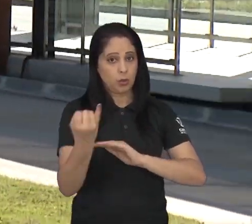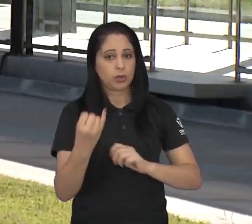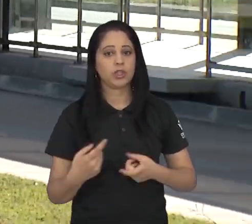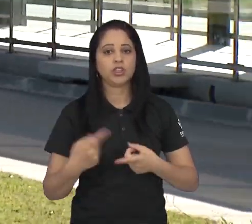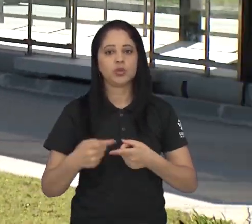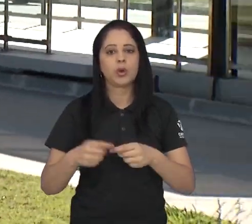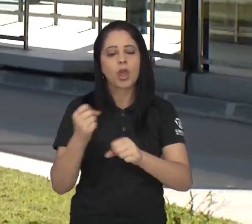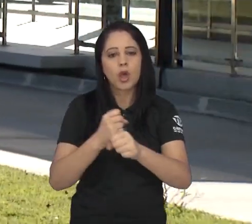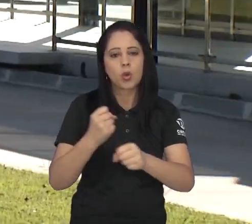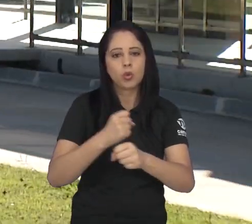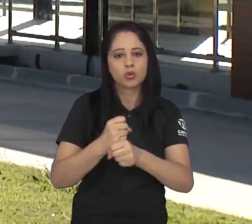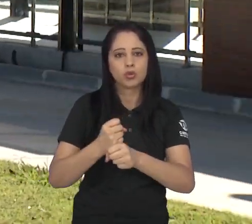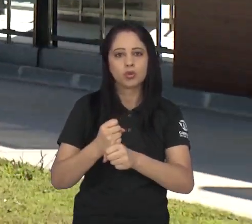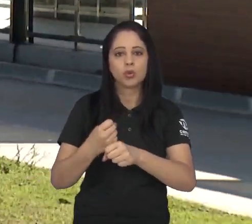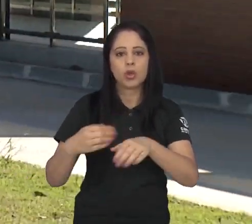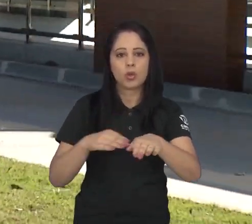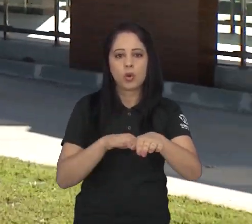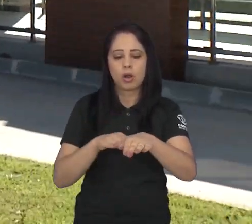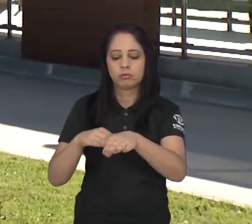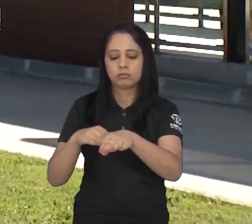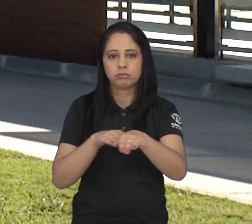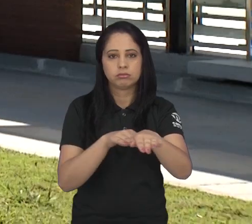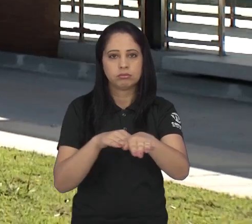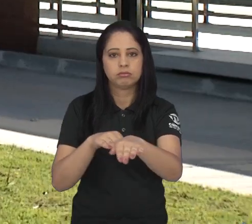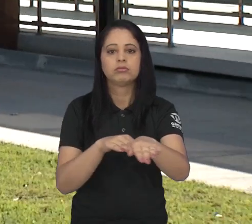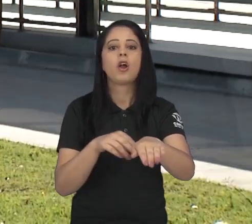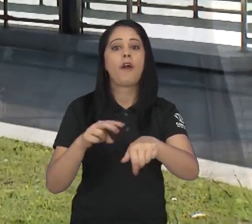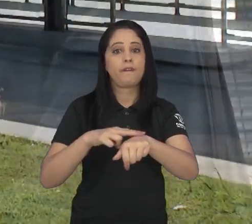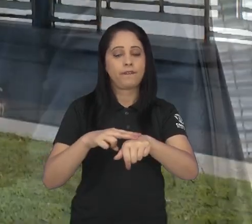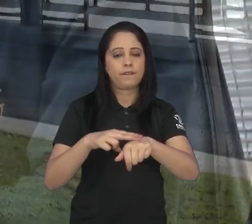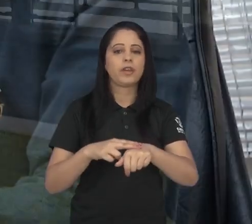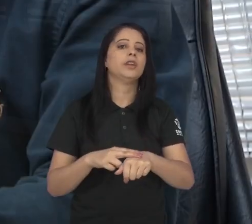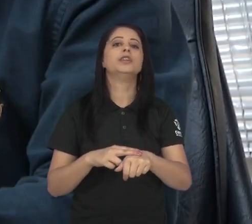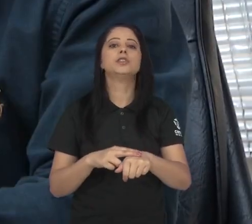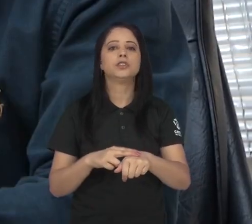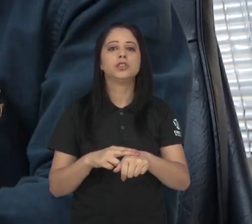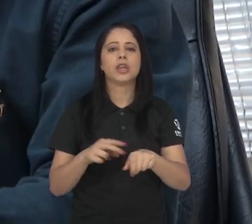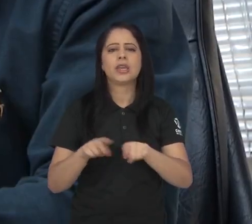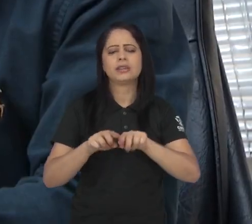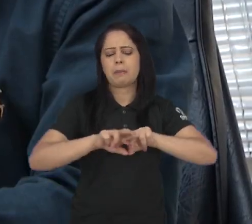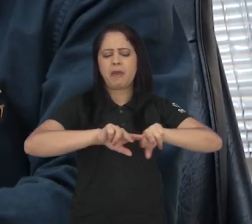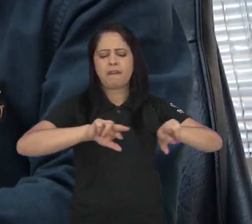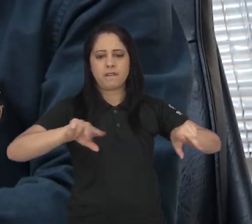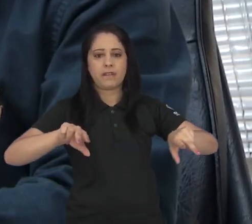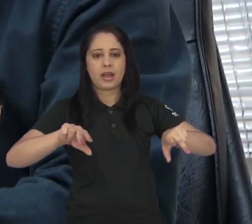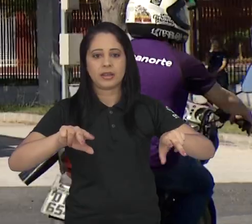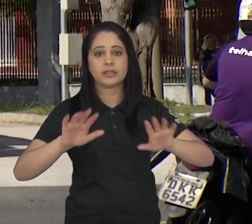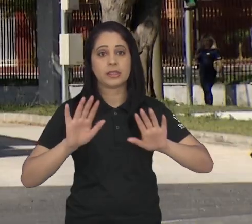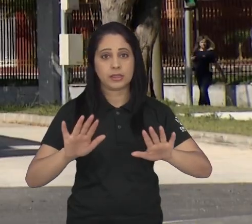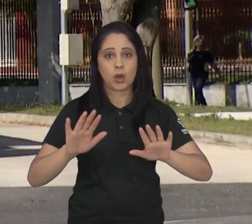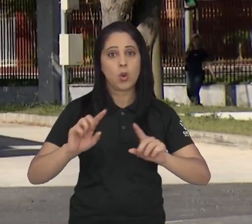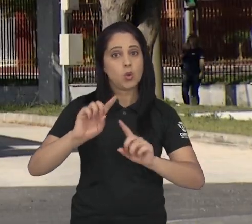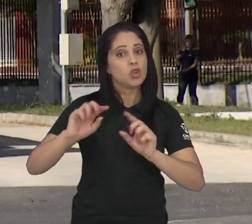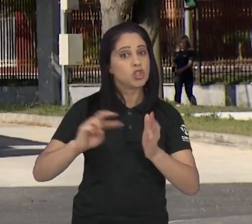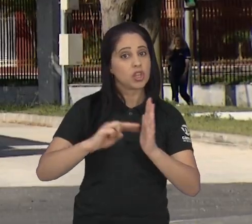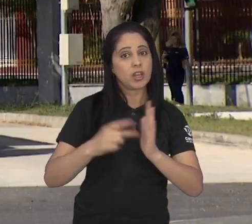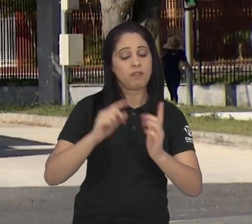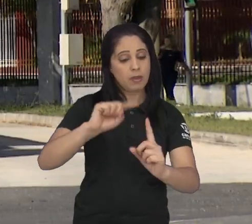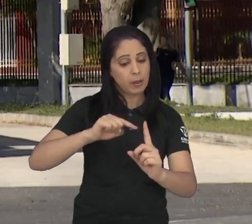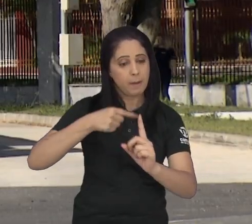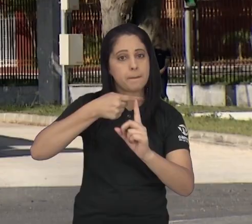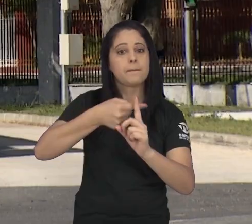da linha verde e outras ações na área serviços que segundo o vereador Robertinho da padaria tem impactado